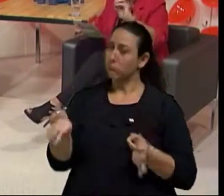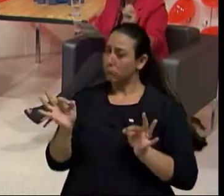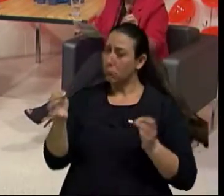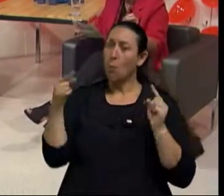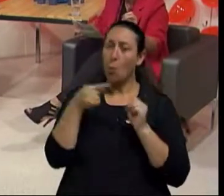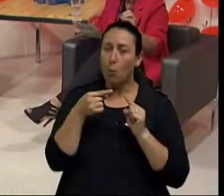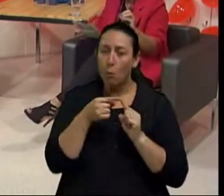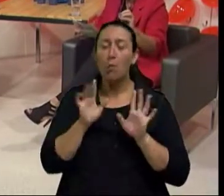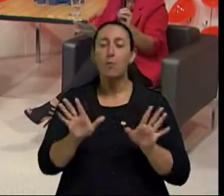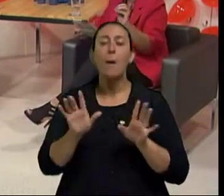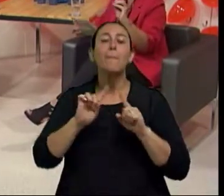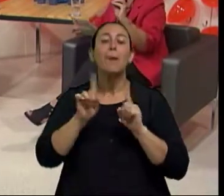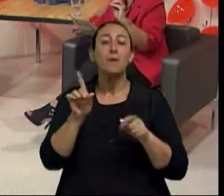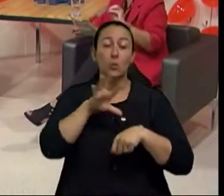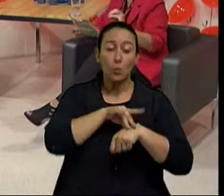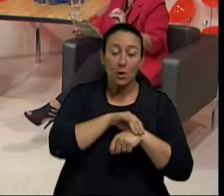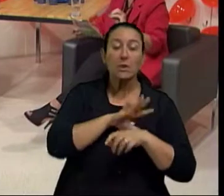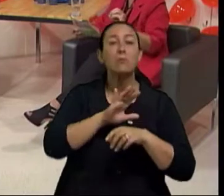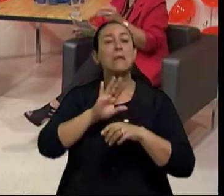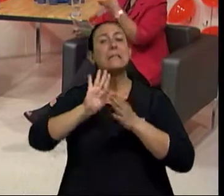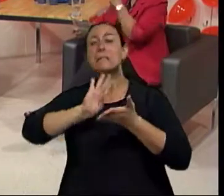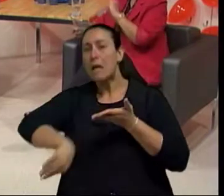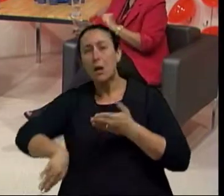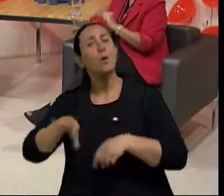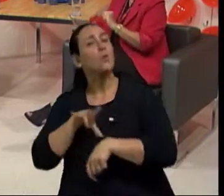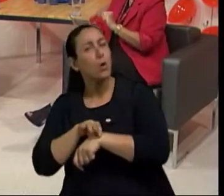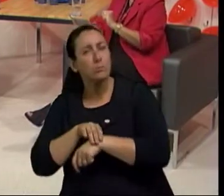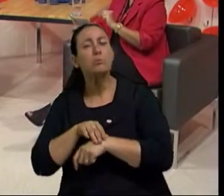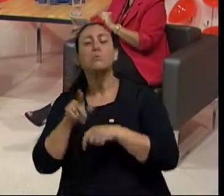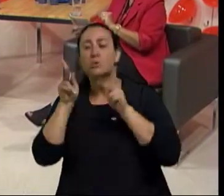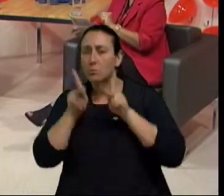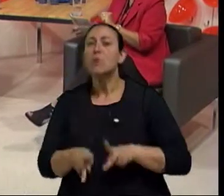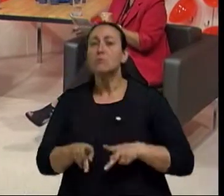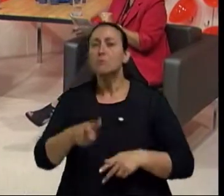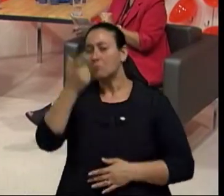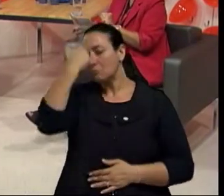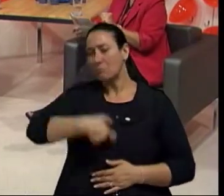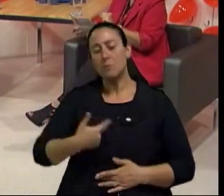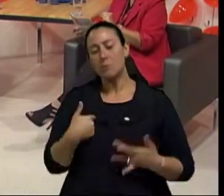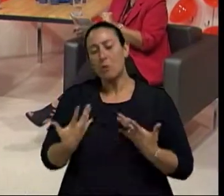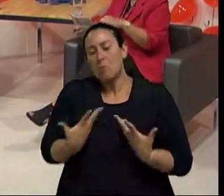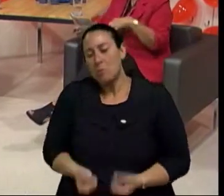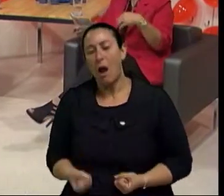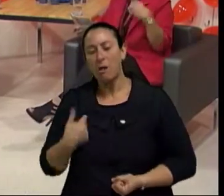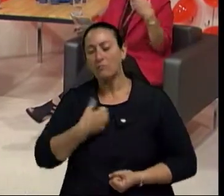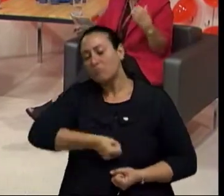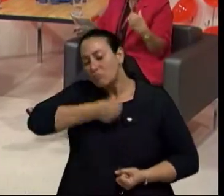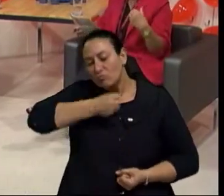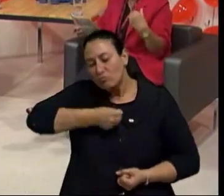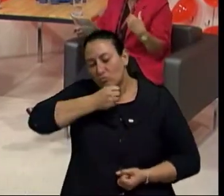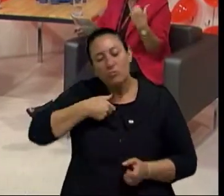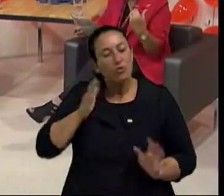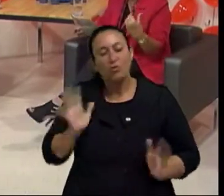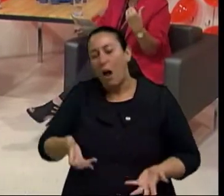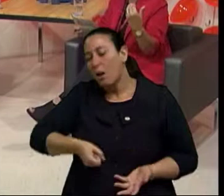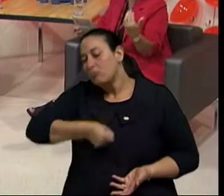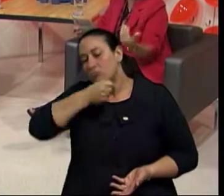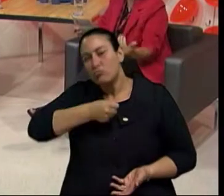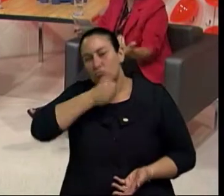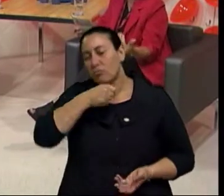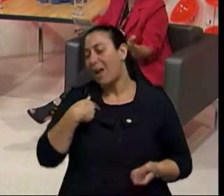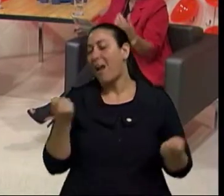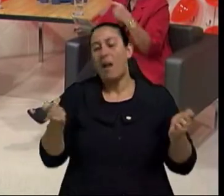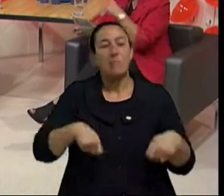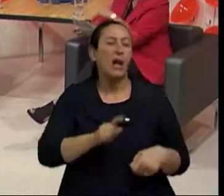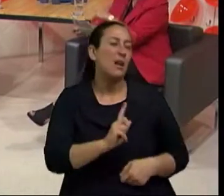mas sem doença, às vezes as pessoas assumem aquela idade como um estigma e já se dizem incapazes de